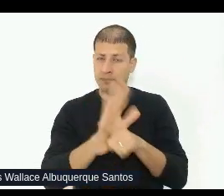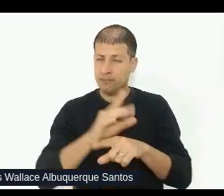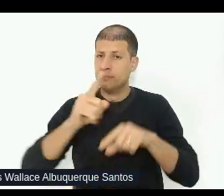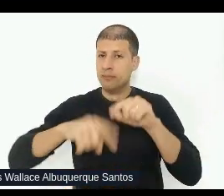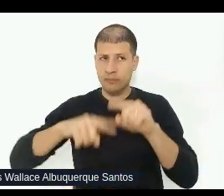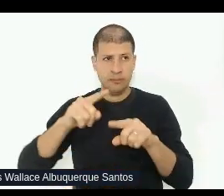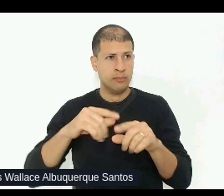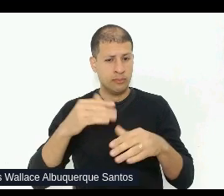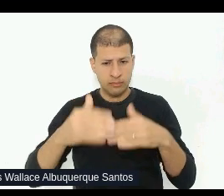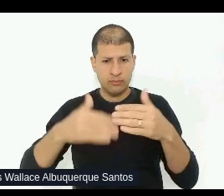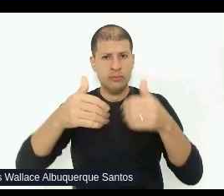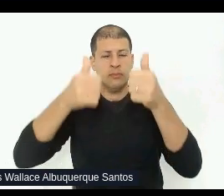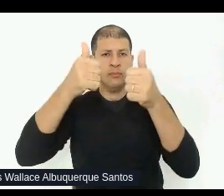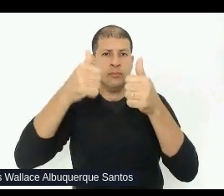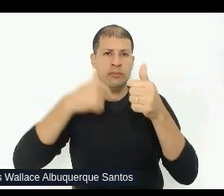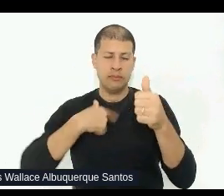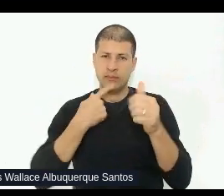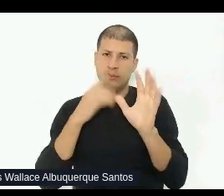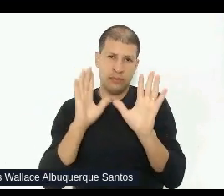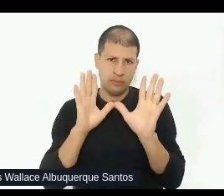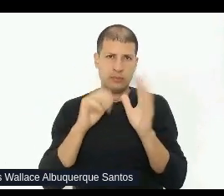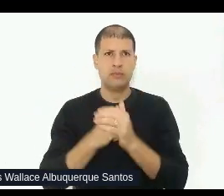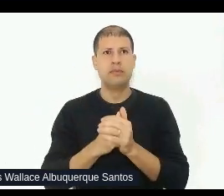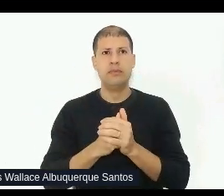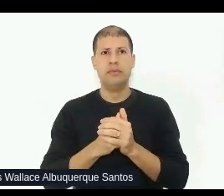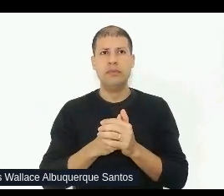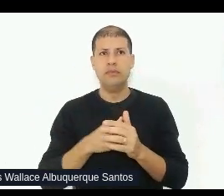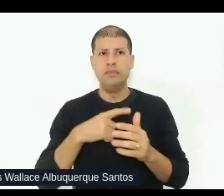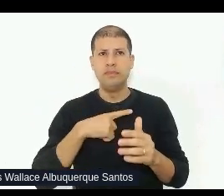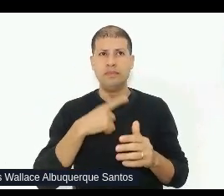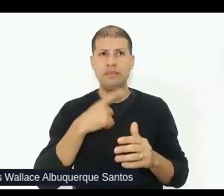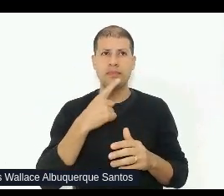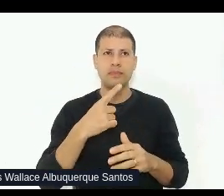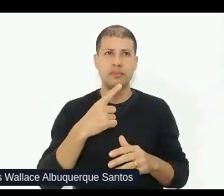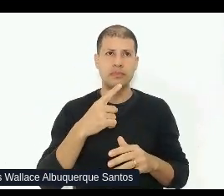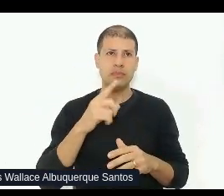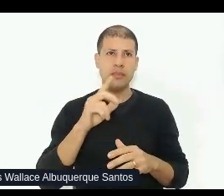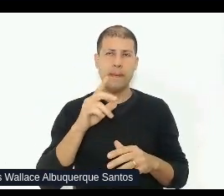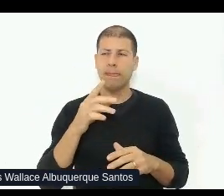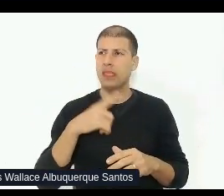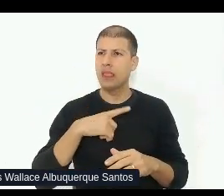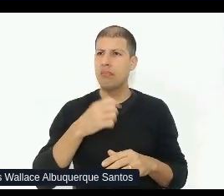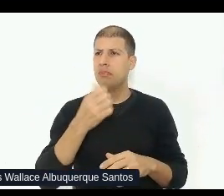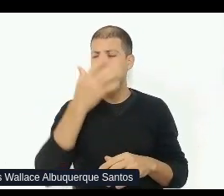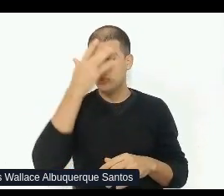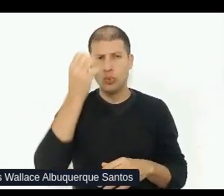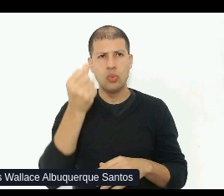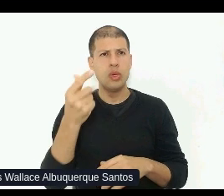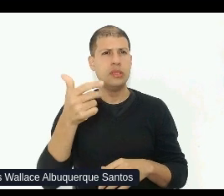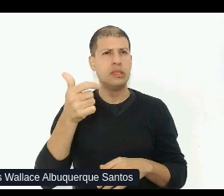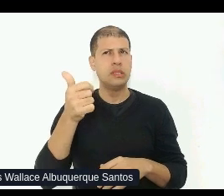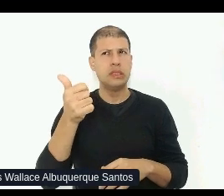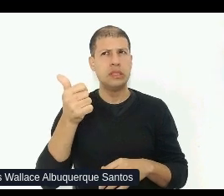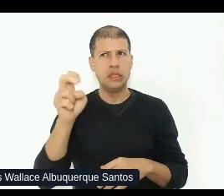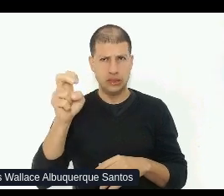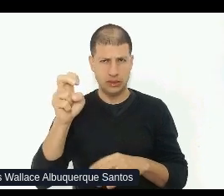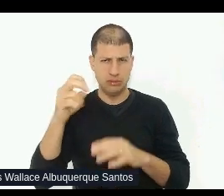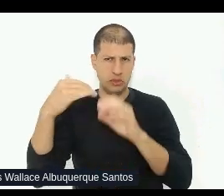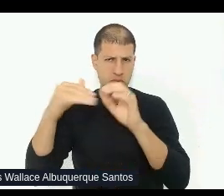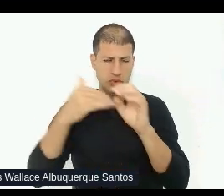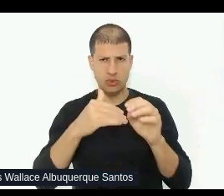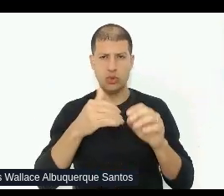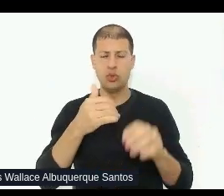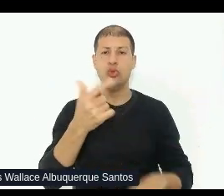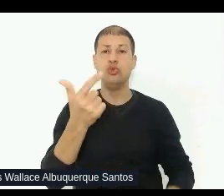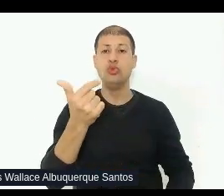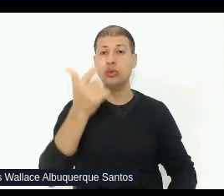E por aquilo que pareça, assim, cara, teve uma adesão quase 100%, eram 15 pessoas que estavam na chave, 12 pessoas responderam que sim, que